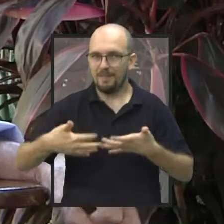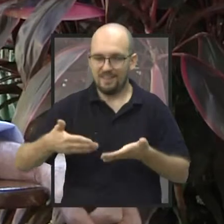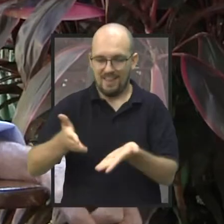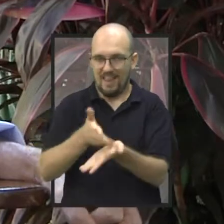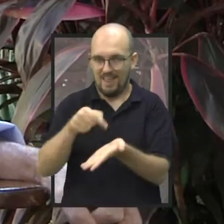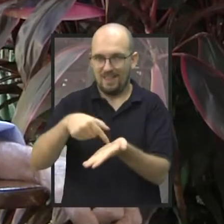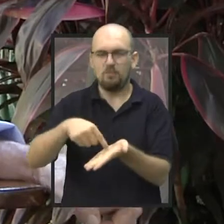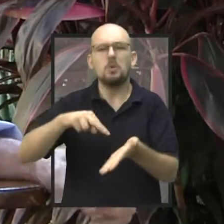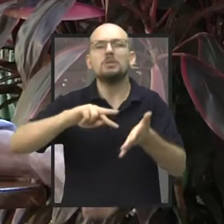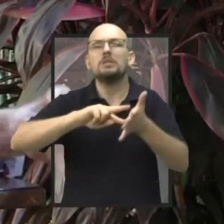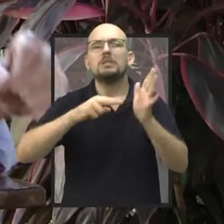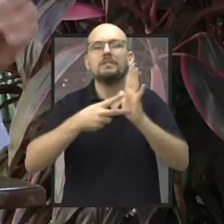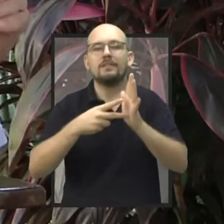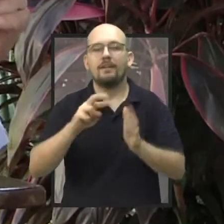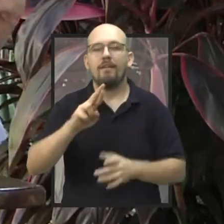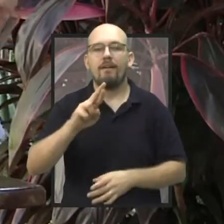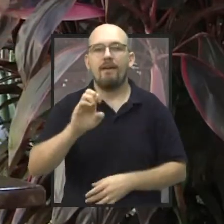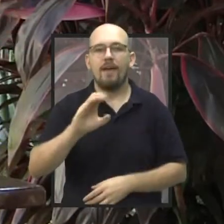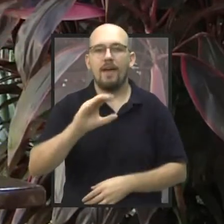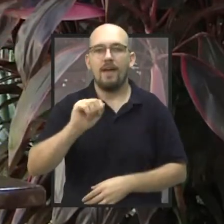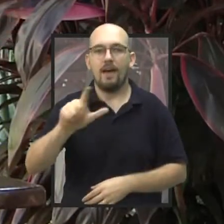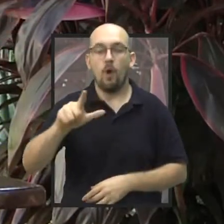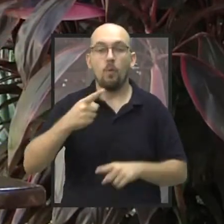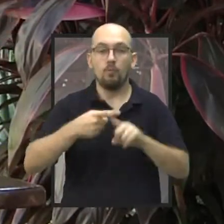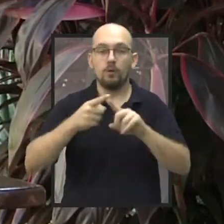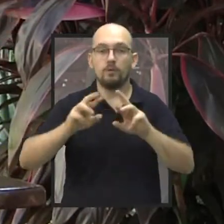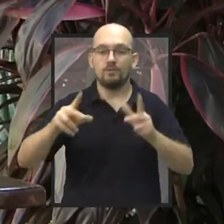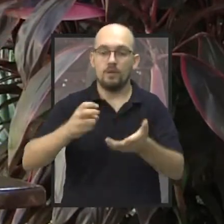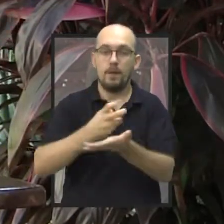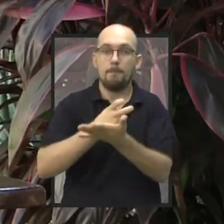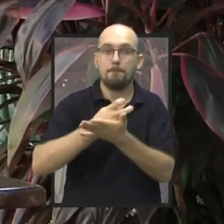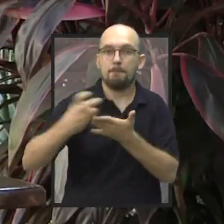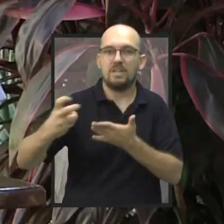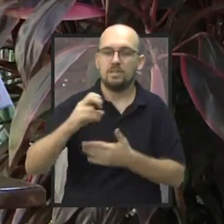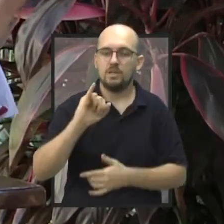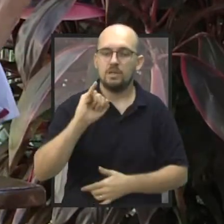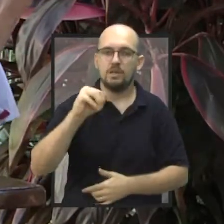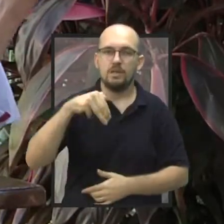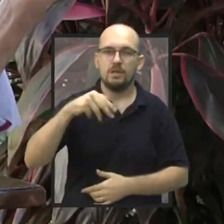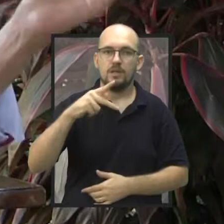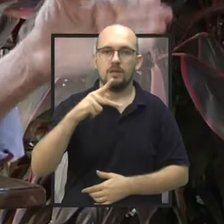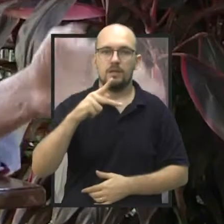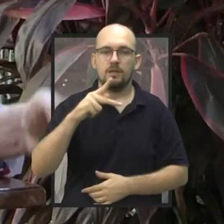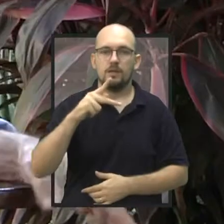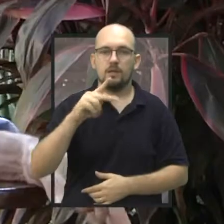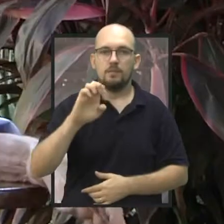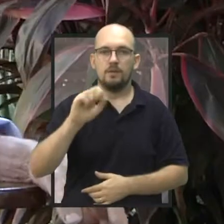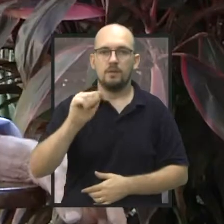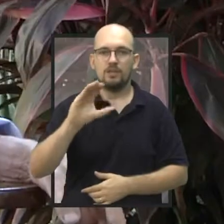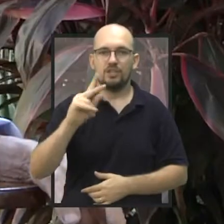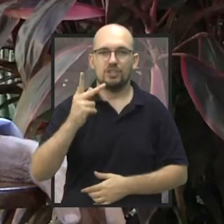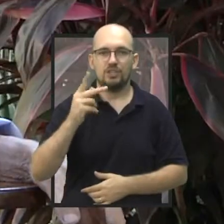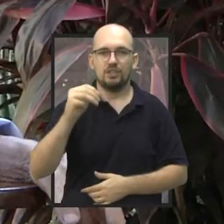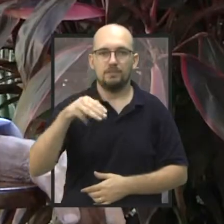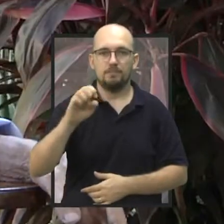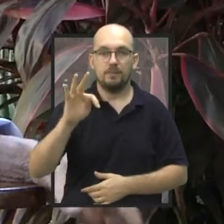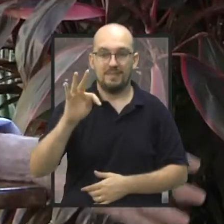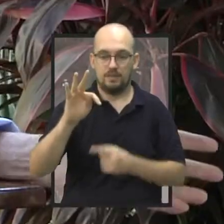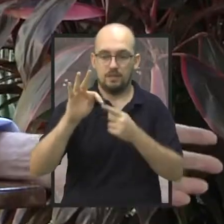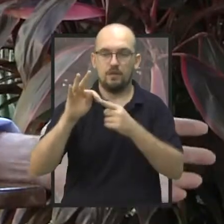o RECAL. Por quê? Porque o impeachment é uma lei da época ditatorial que